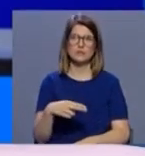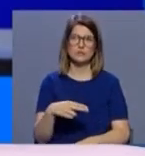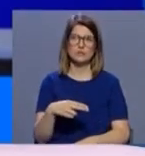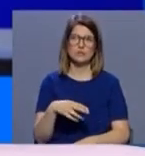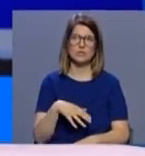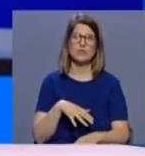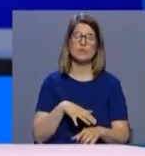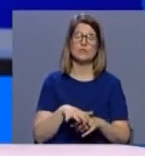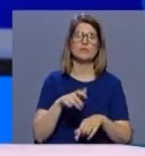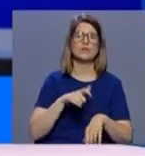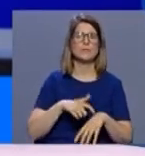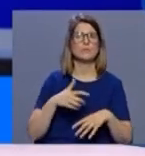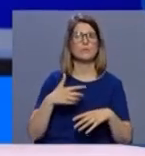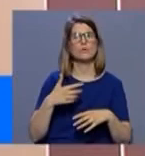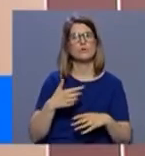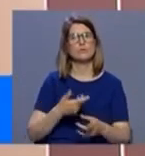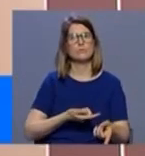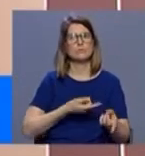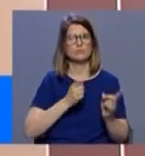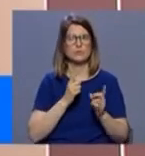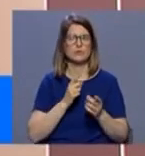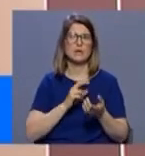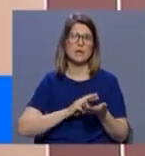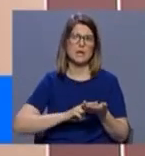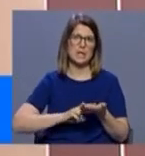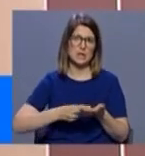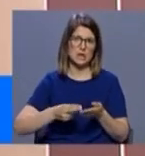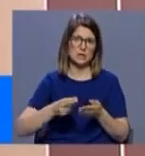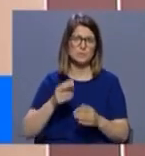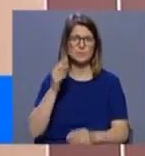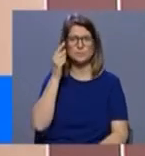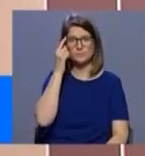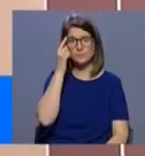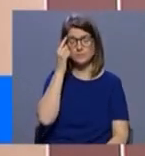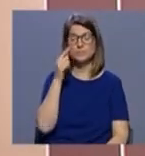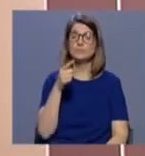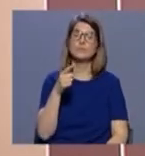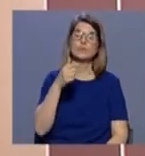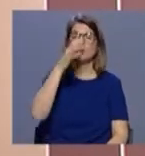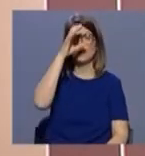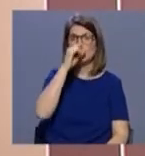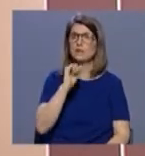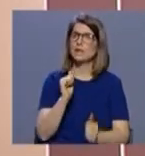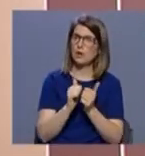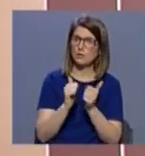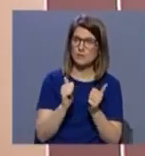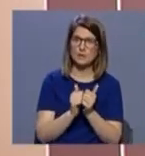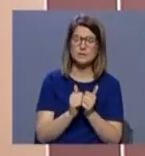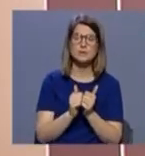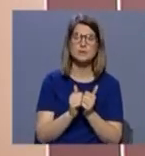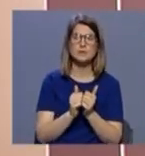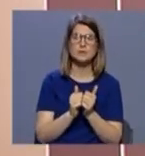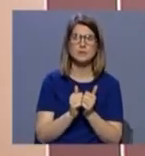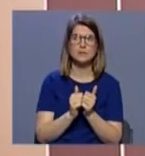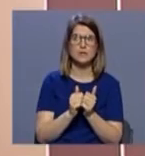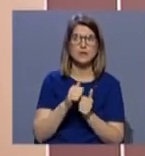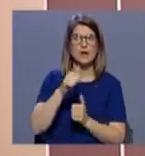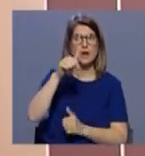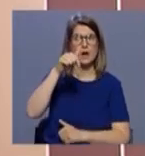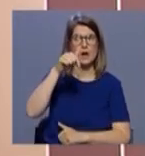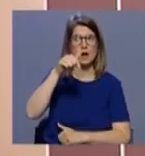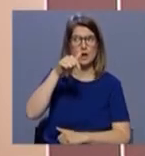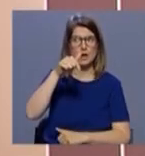de maior captura do atum. O Governo acompanha esta evolução e desde a primeira hora que